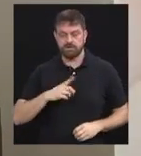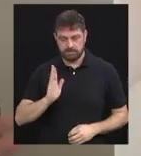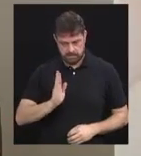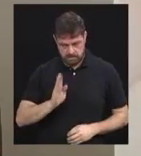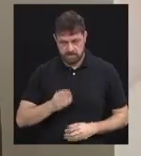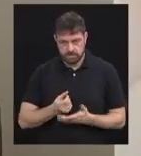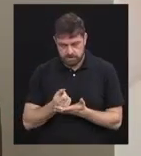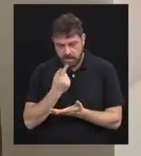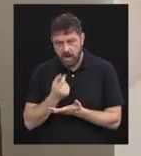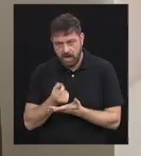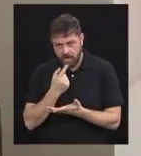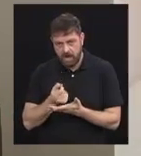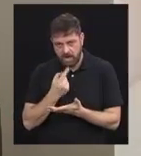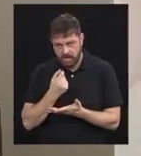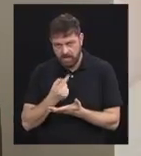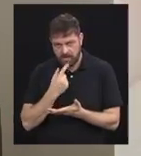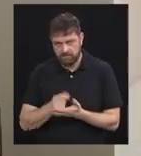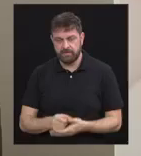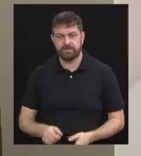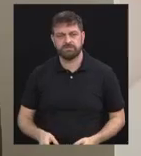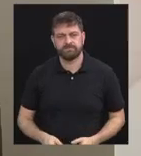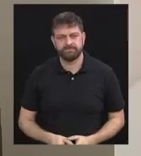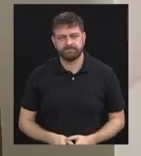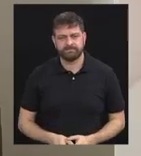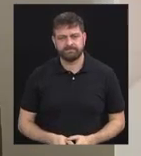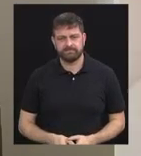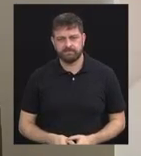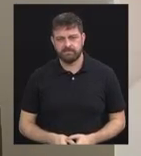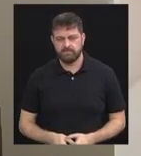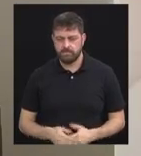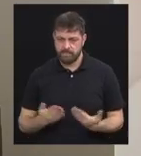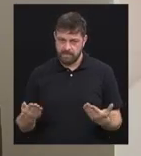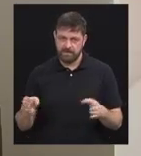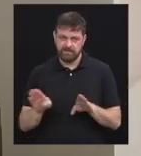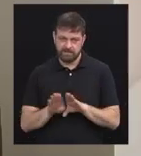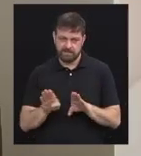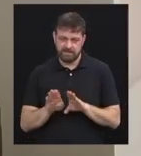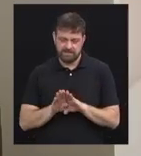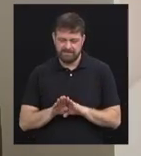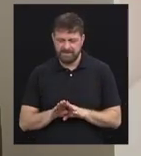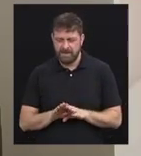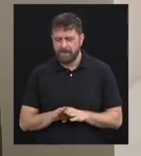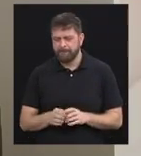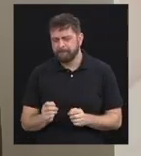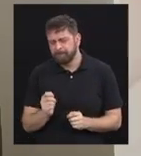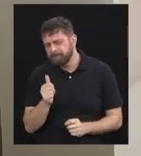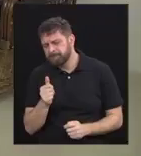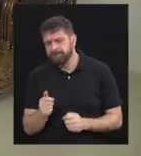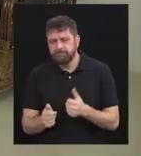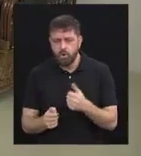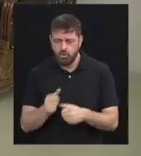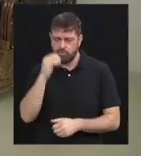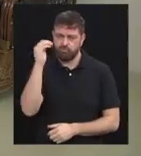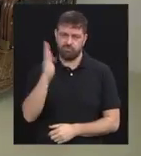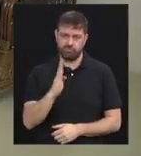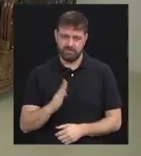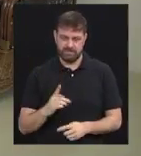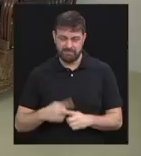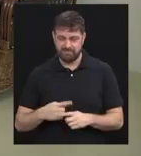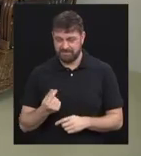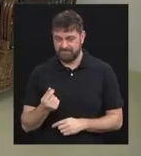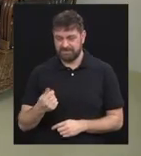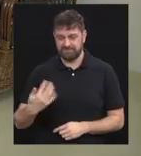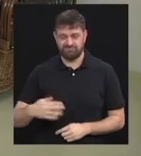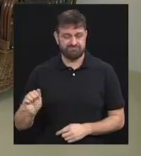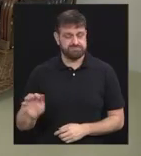desenvolver câncer, que nós chamamos de prevenção terciária. Mas isso é muito pouco usado aqui no Brasil. né, por causa do